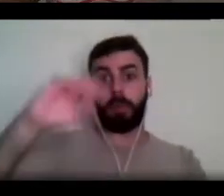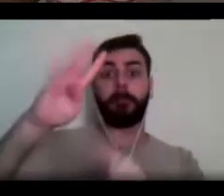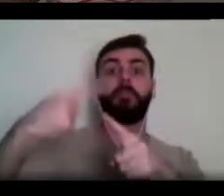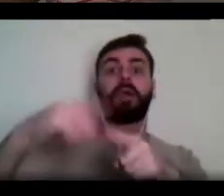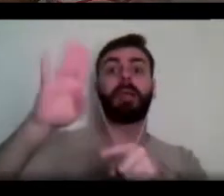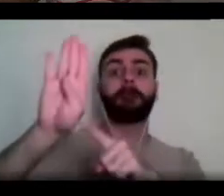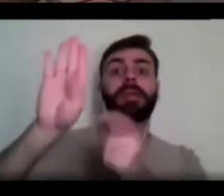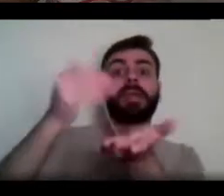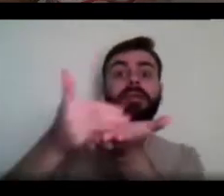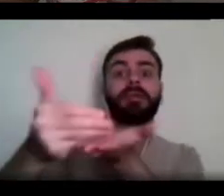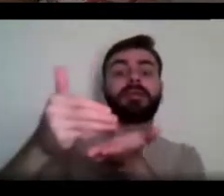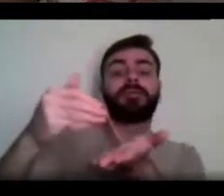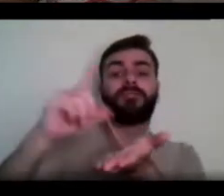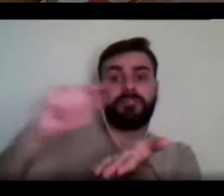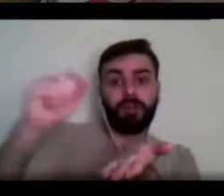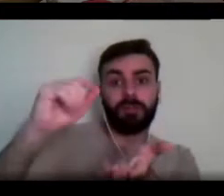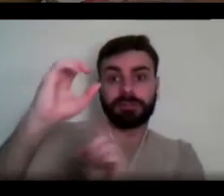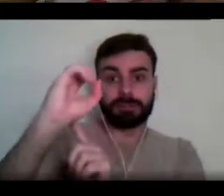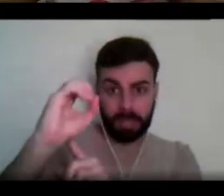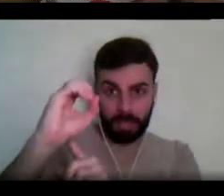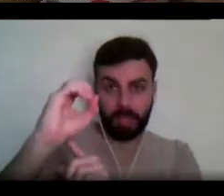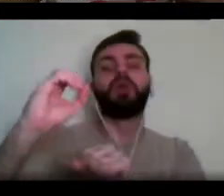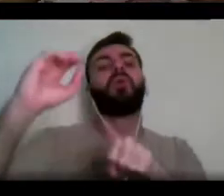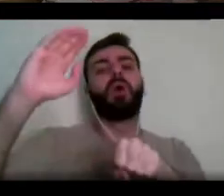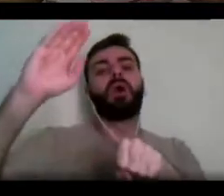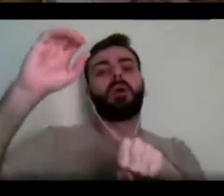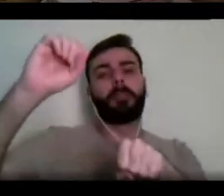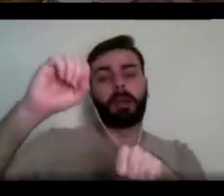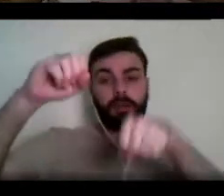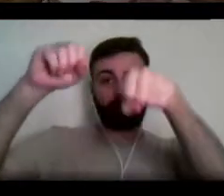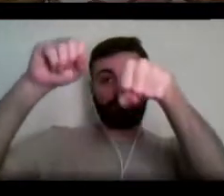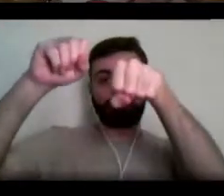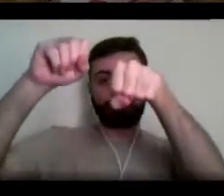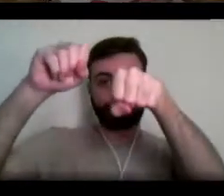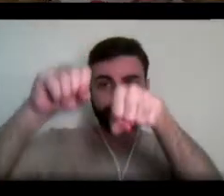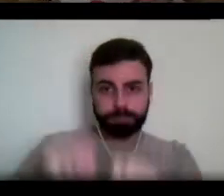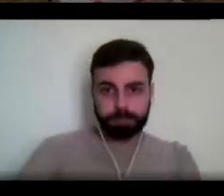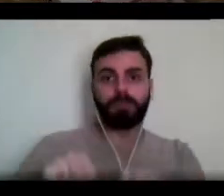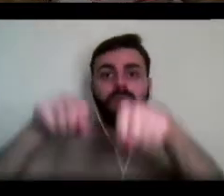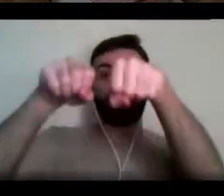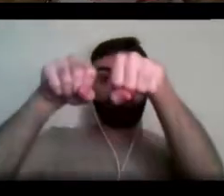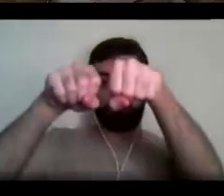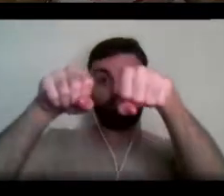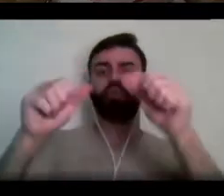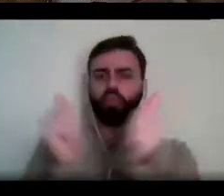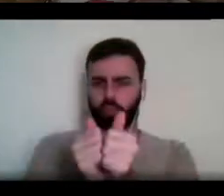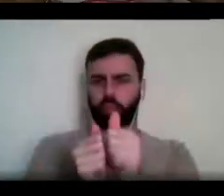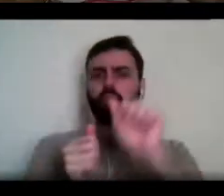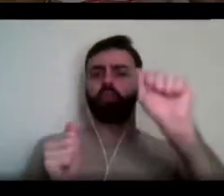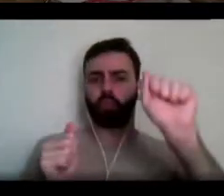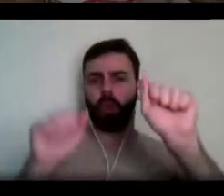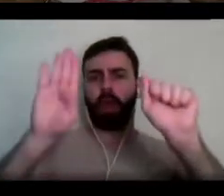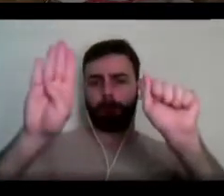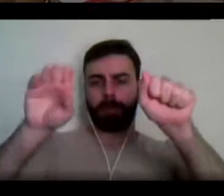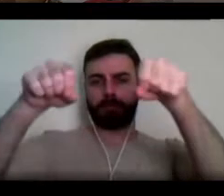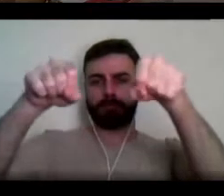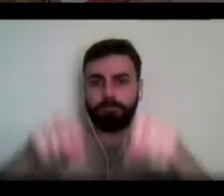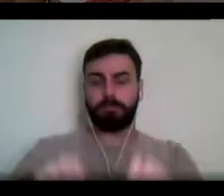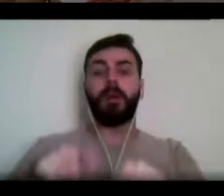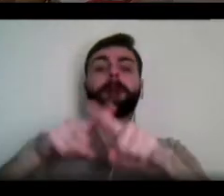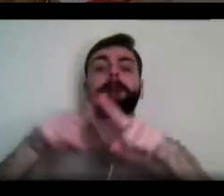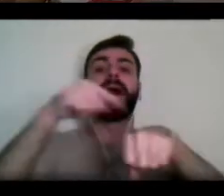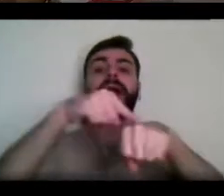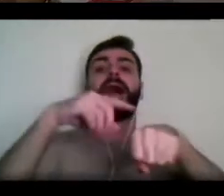certo? Então, obviamente, a bola A vai chegar no solo primeiro, porque elas estão na mesma altura, no mesmo instante, só que a bola A tem